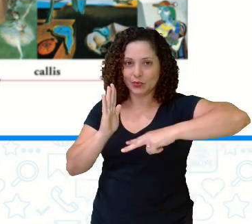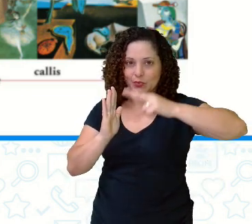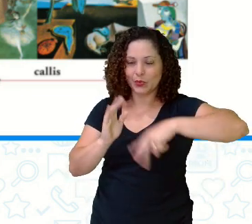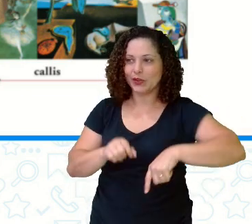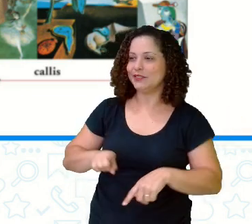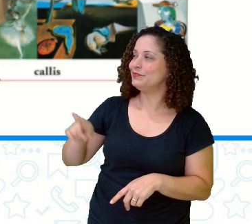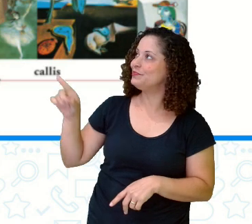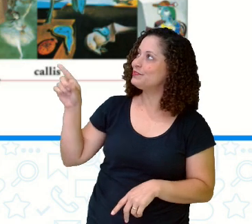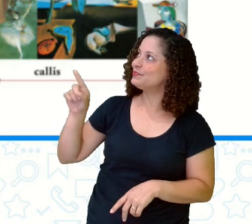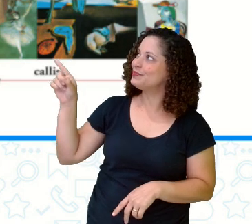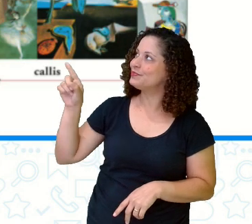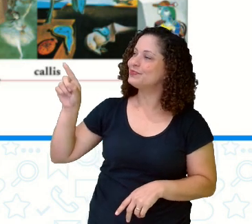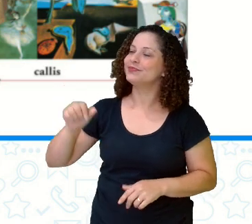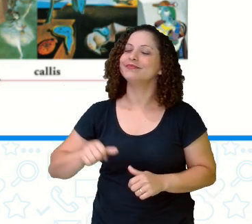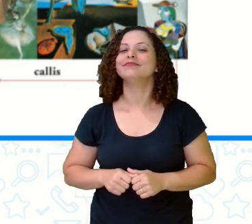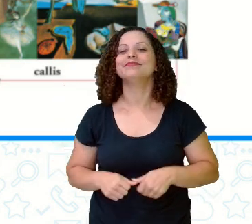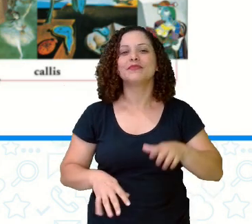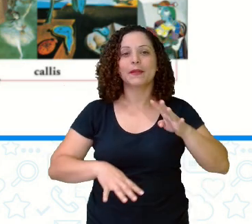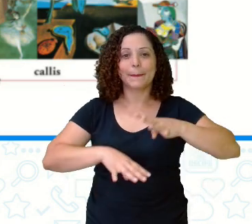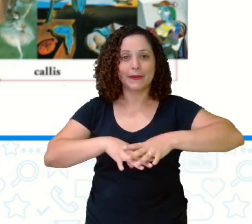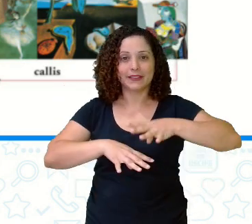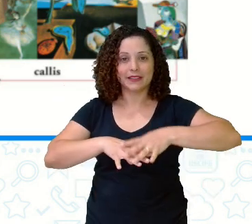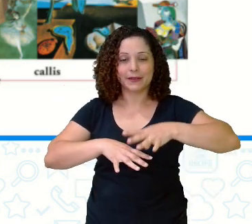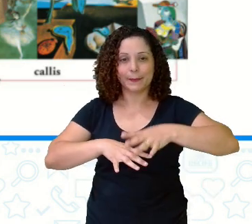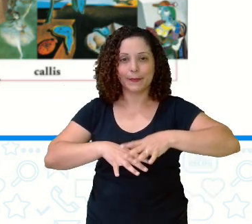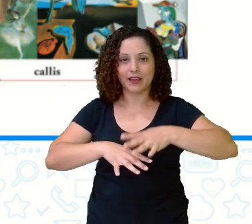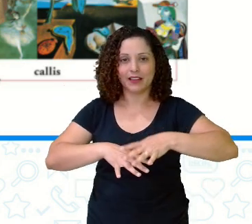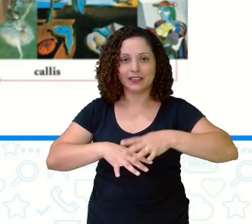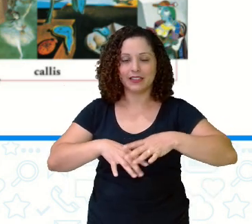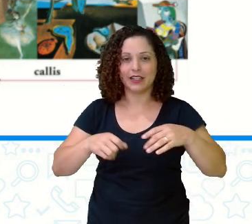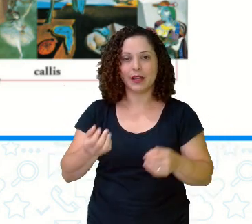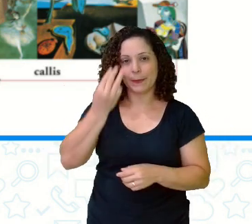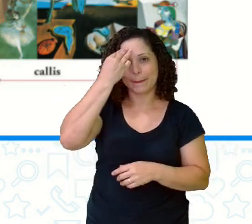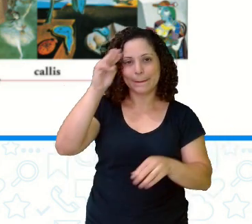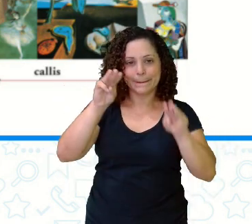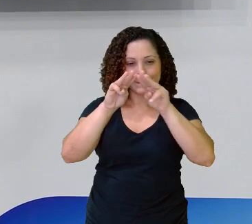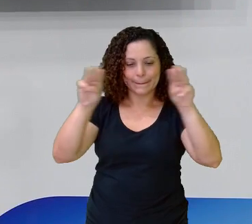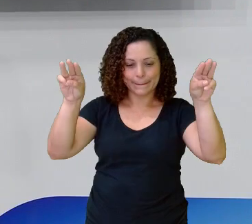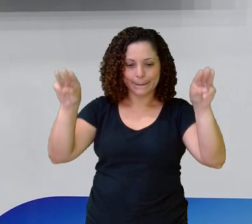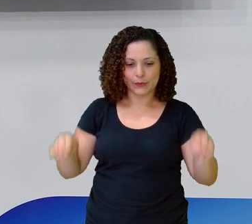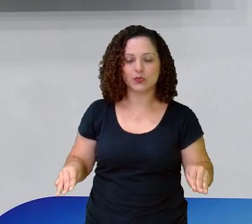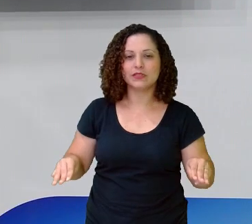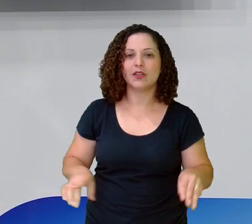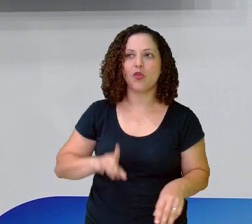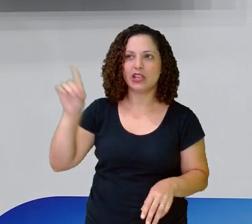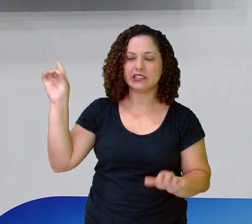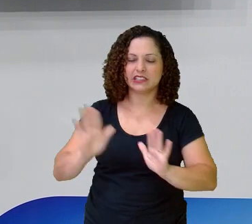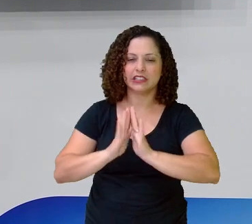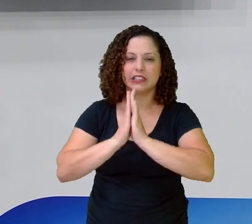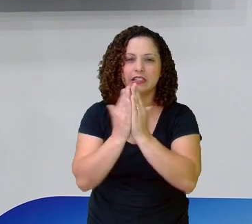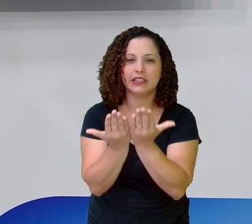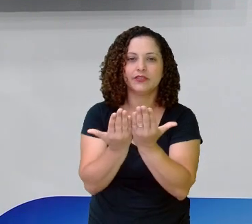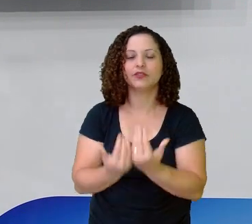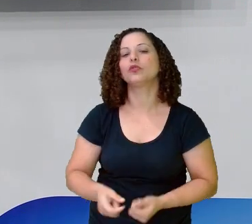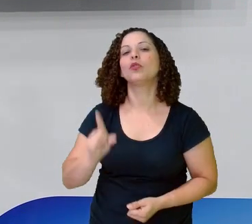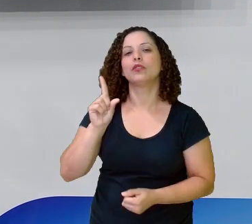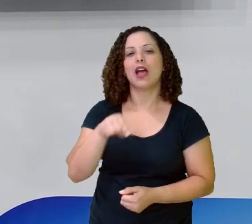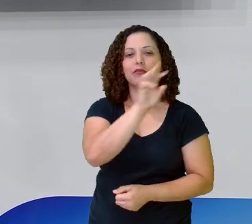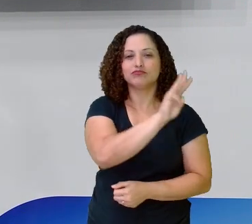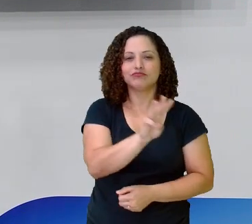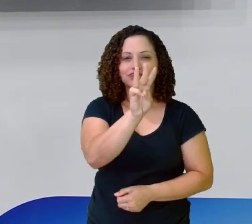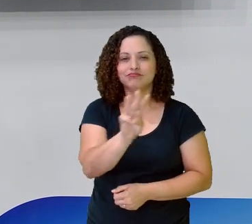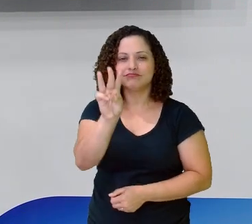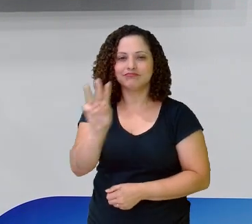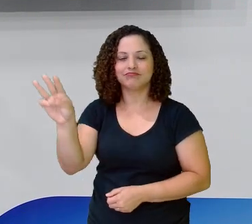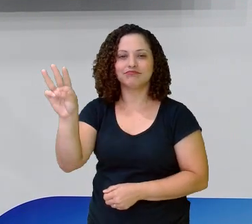formas geométricas. A Matemática no Museu de Arte. Gente, esse livro está na árvore. Não deixa